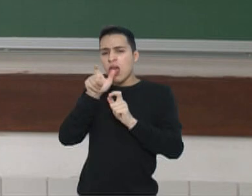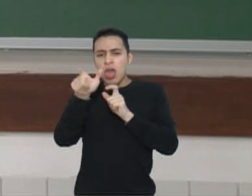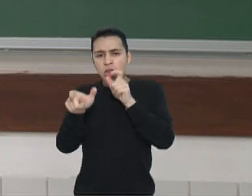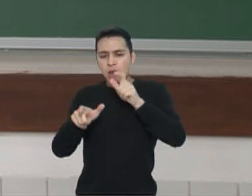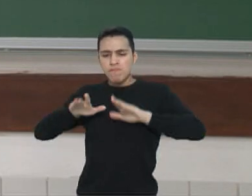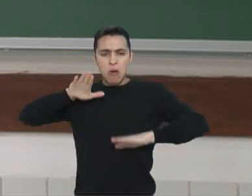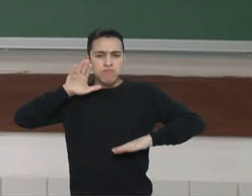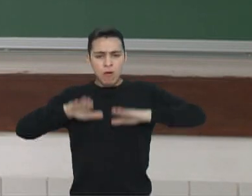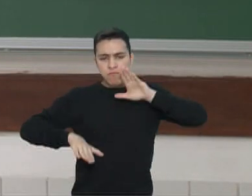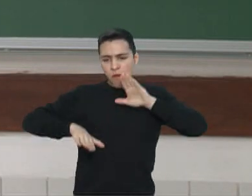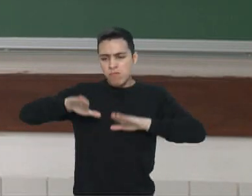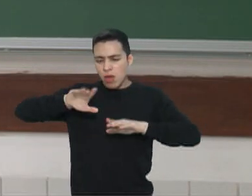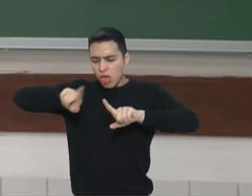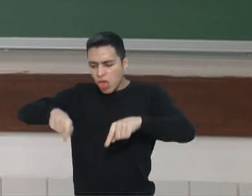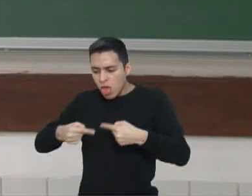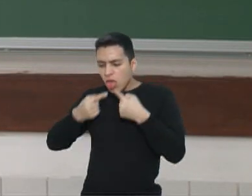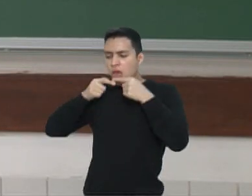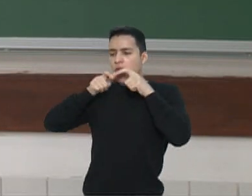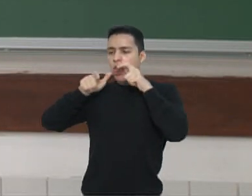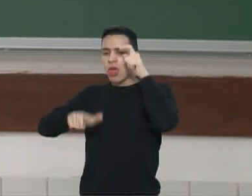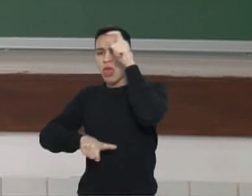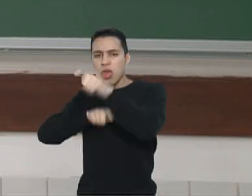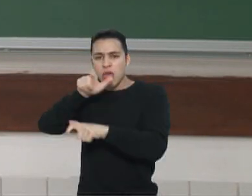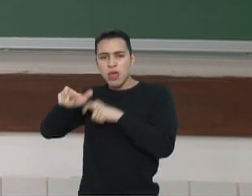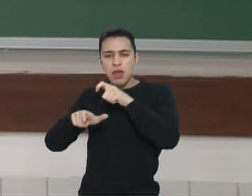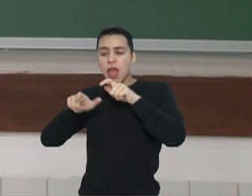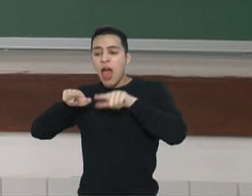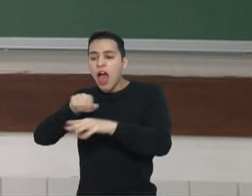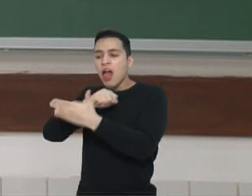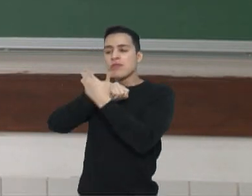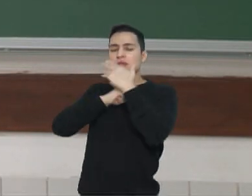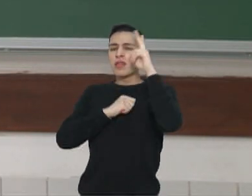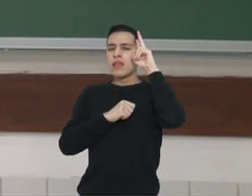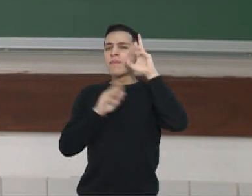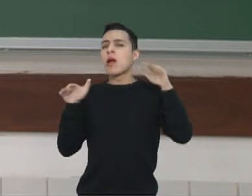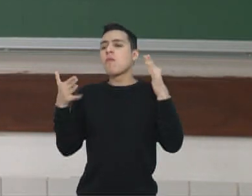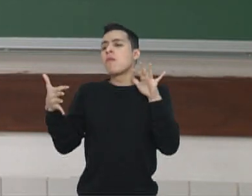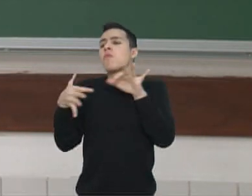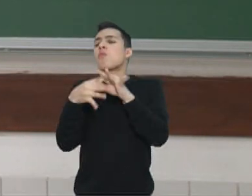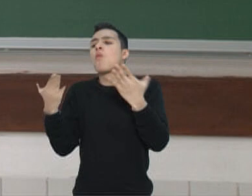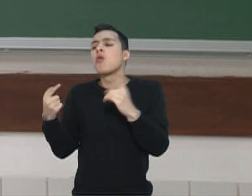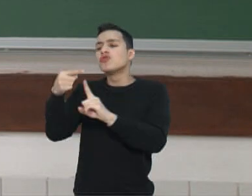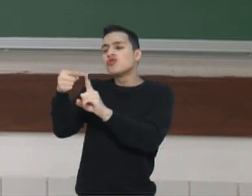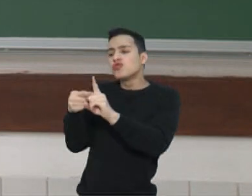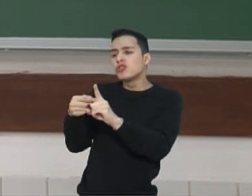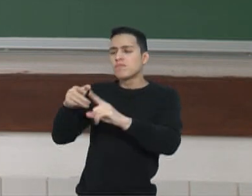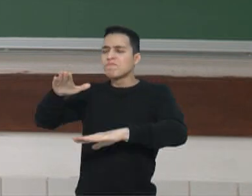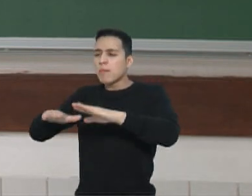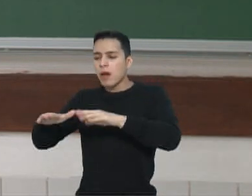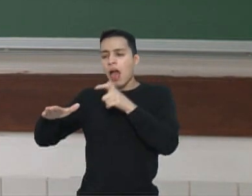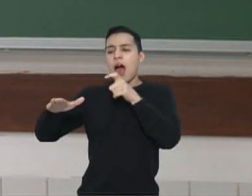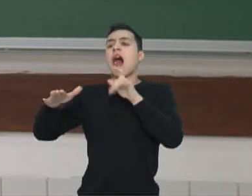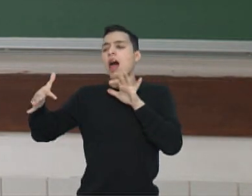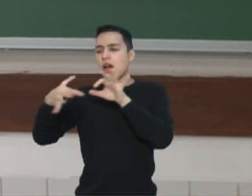esse som que é produzido pelos instrumentos, para assim eles poderem lembrar a qual instrumento se refere àquele som.